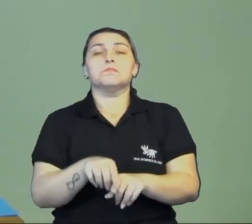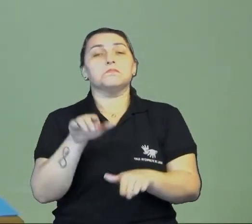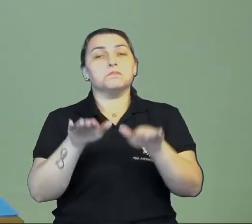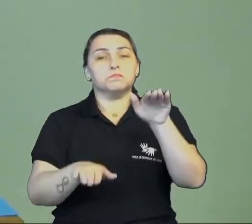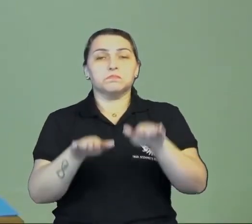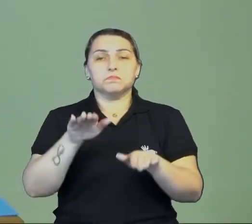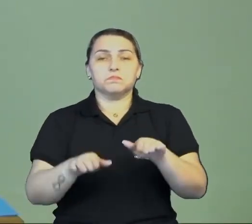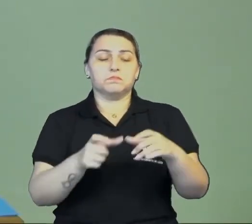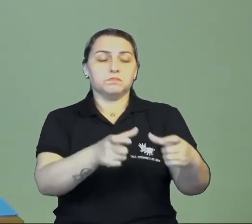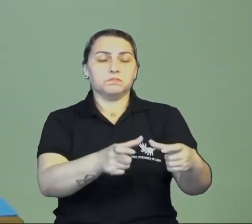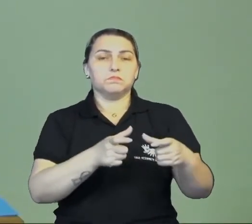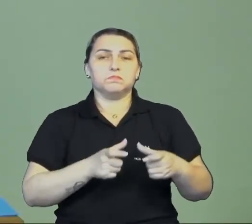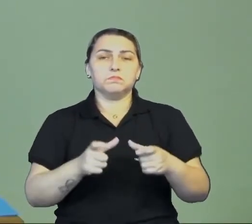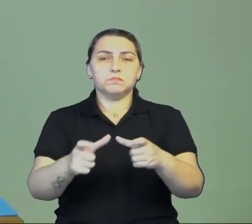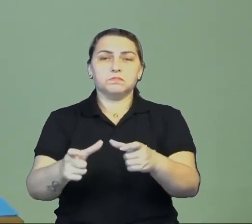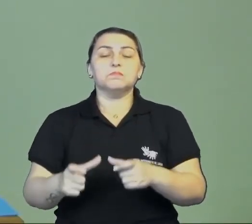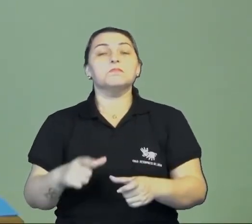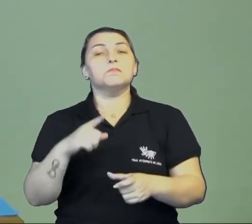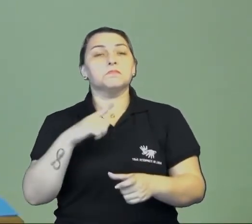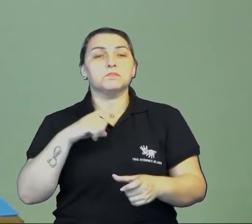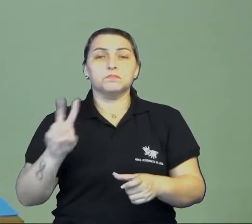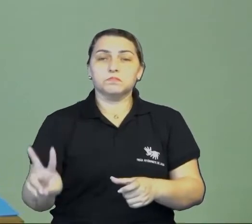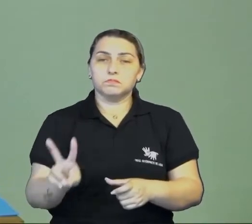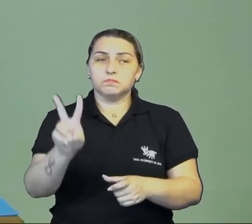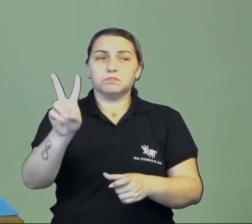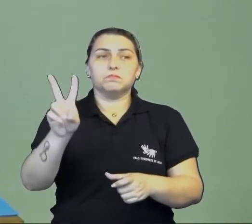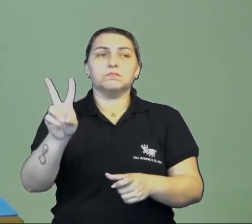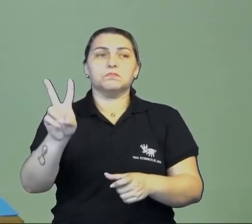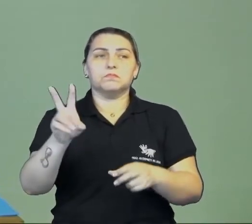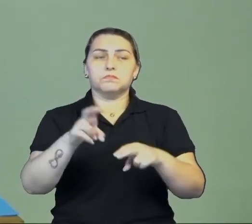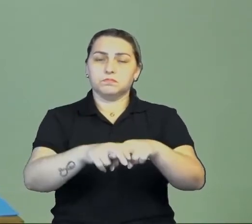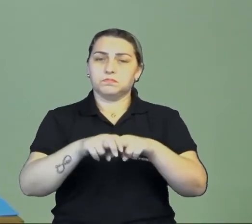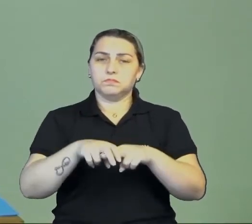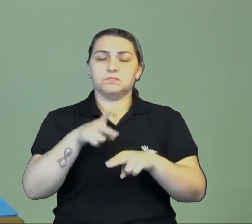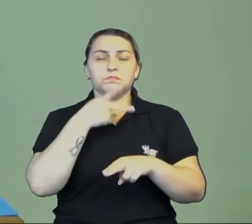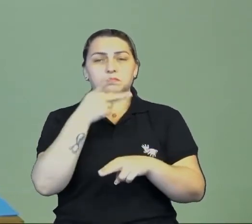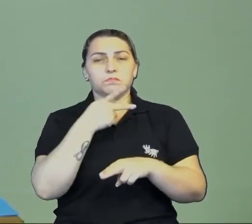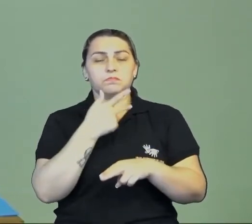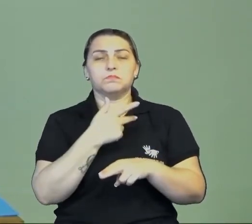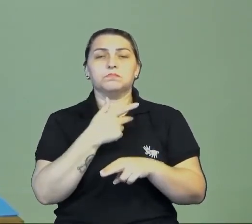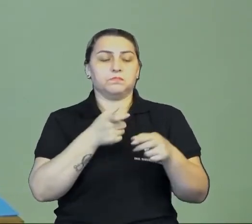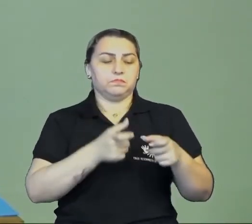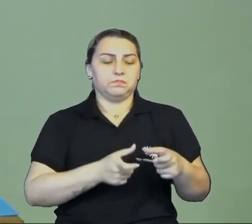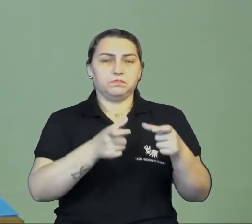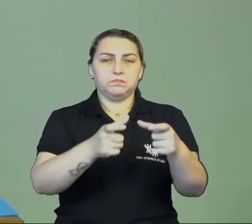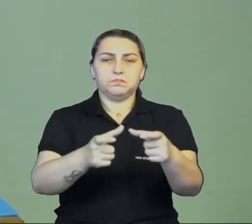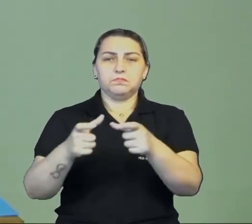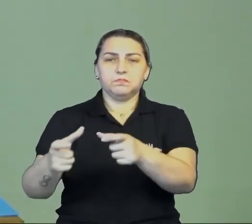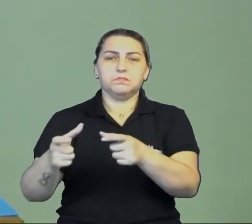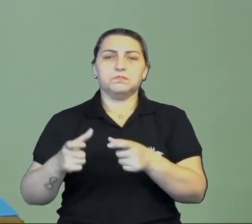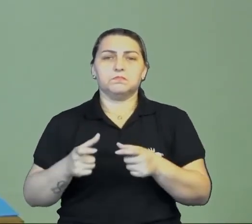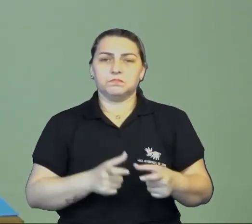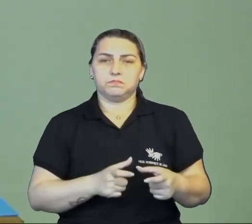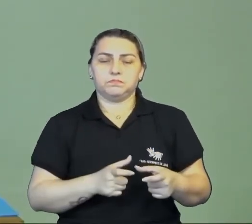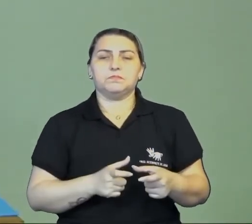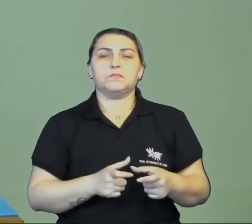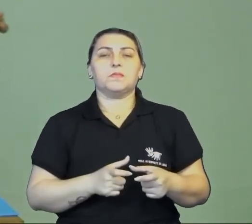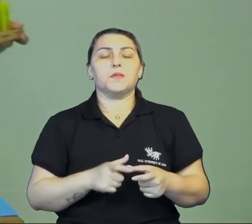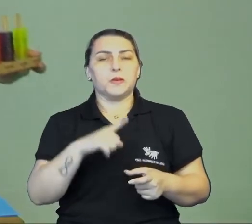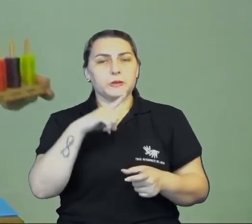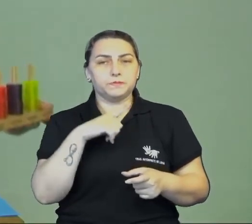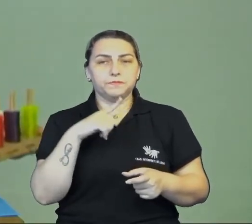acordo com a posição que ocupa, ele tem um valor, né? Por isso que nós dizemos que ele é posicional. Porque de acordo com a posição que